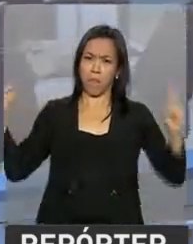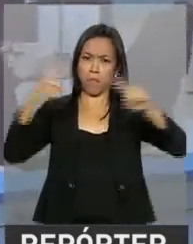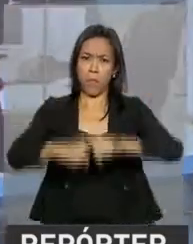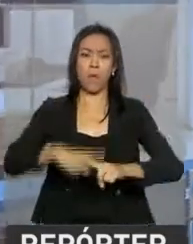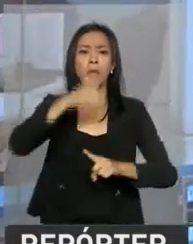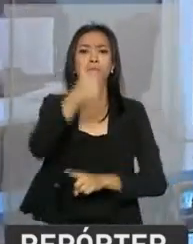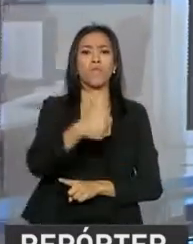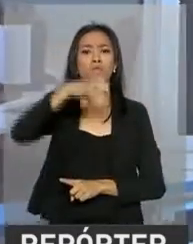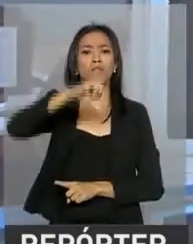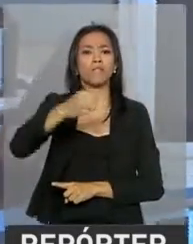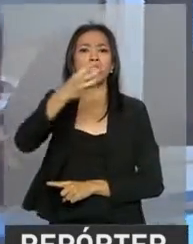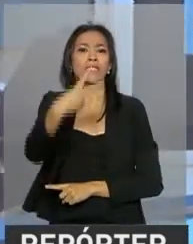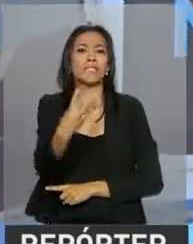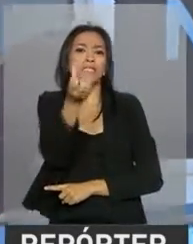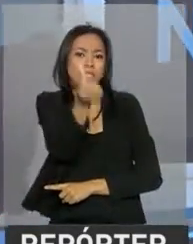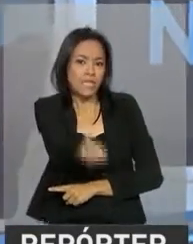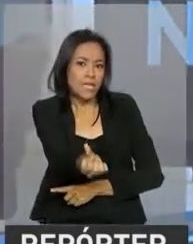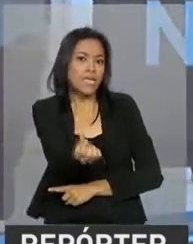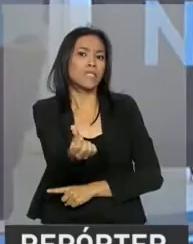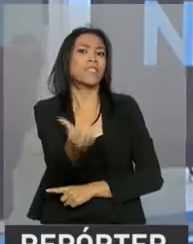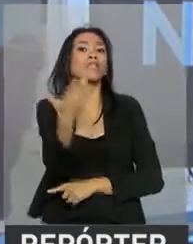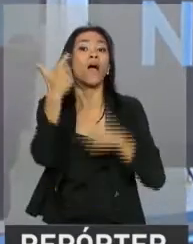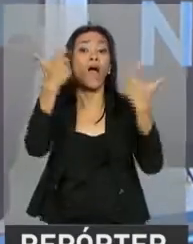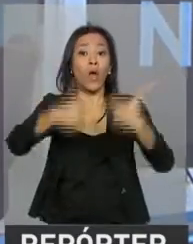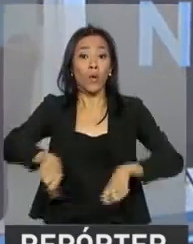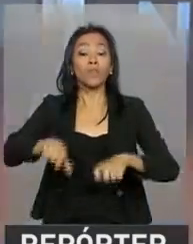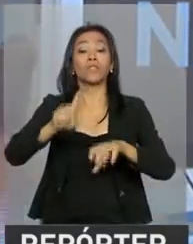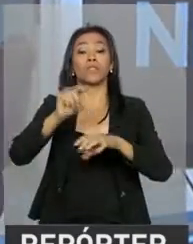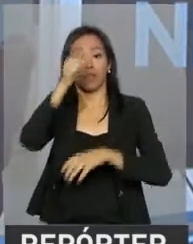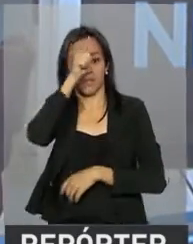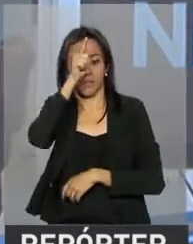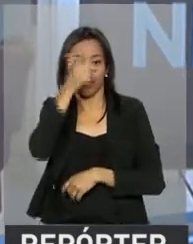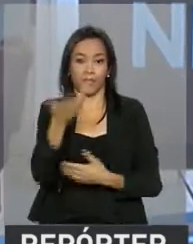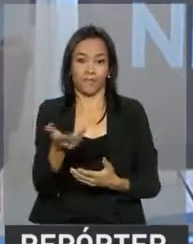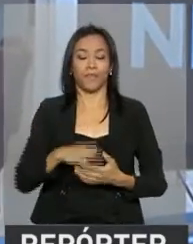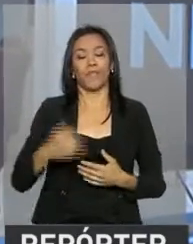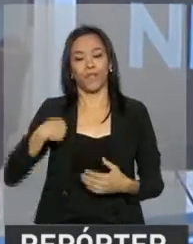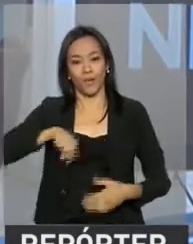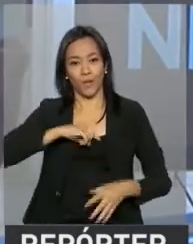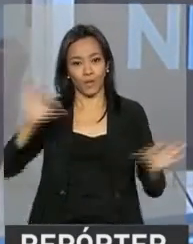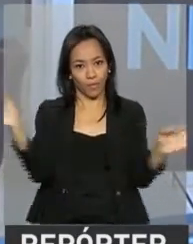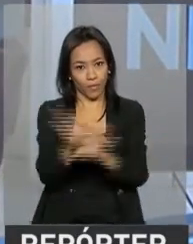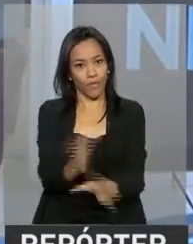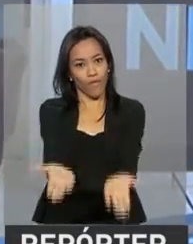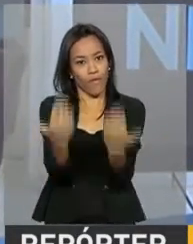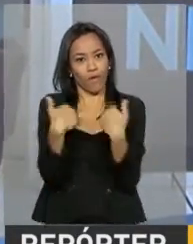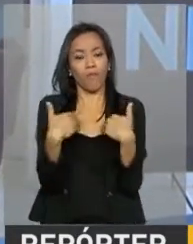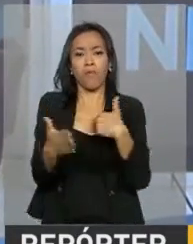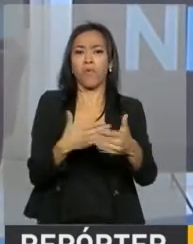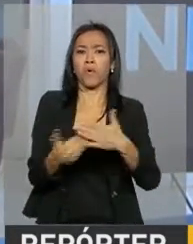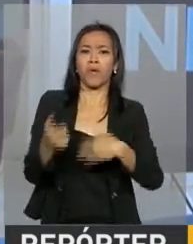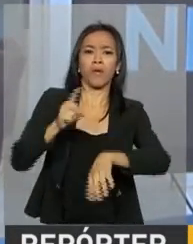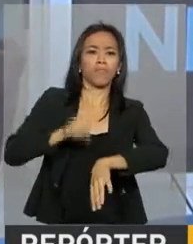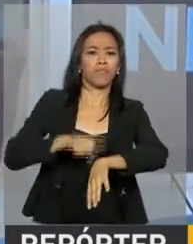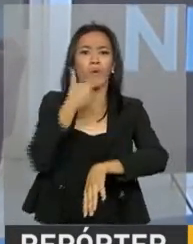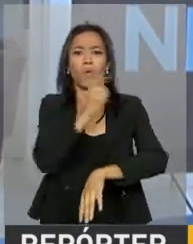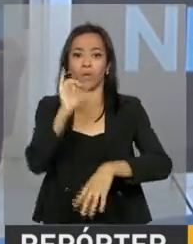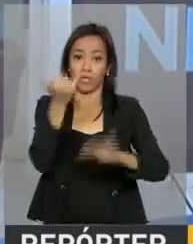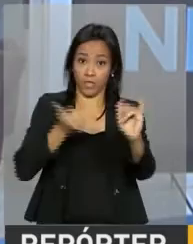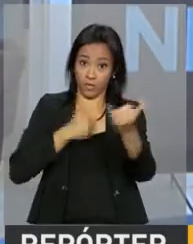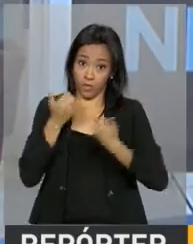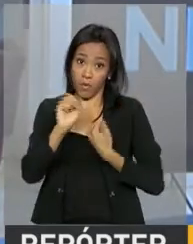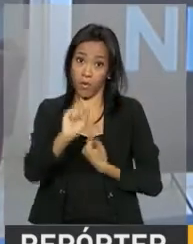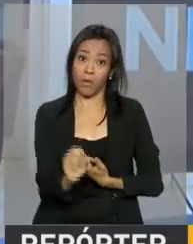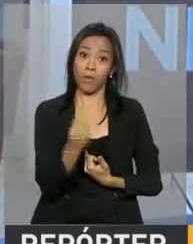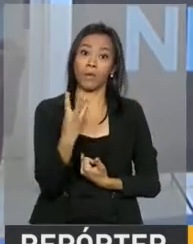1936 nas olimpíadas de berlim capital da alemanha e nós ficamos por aqui voltamos a qualquer momento com outras informações ou